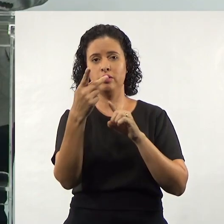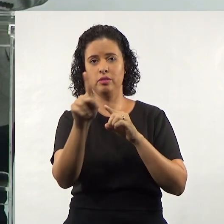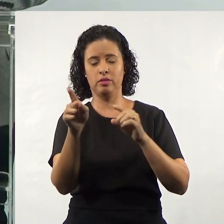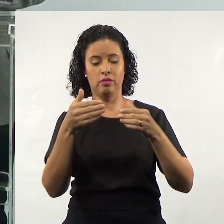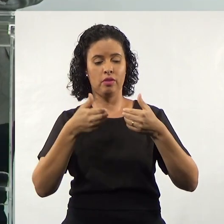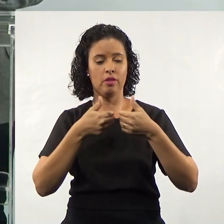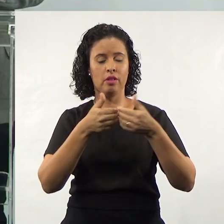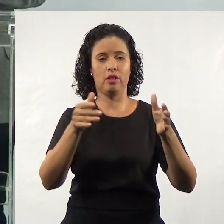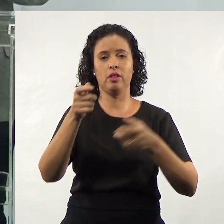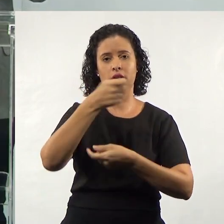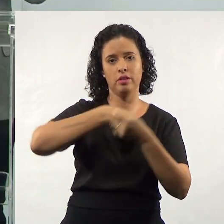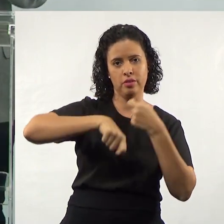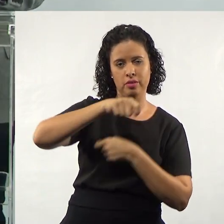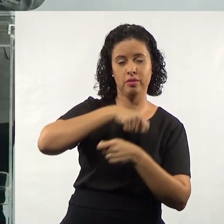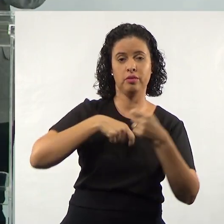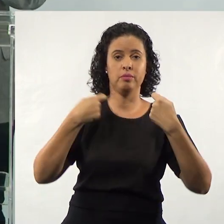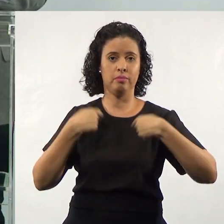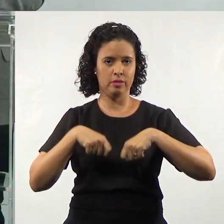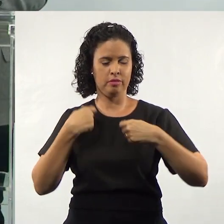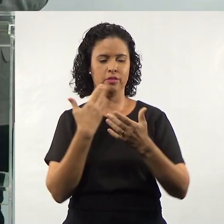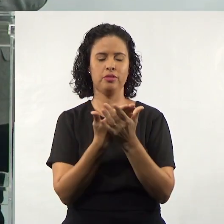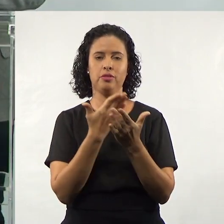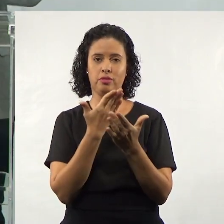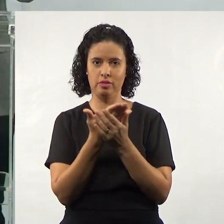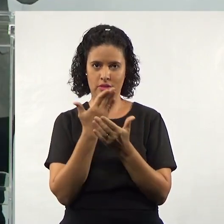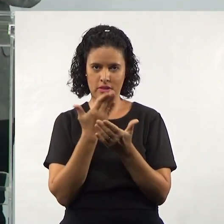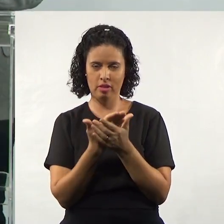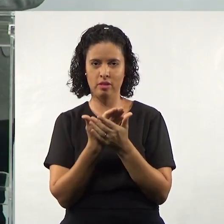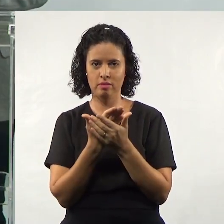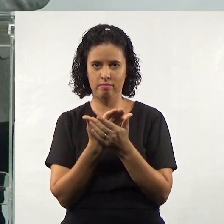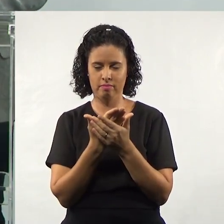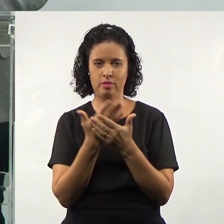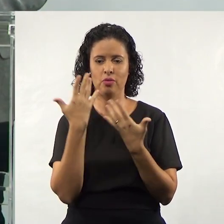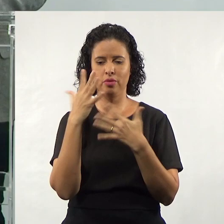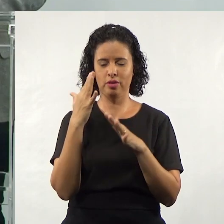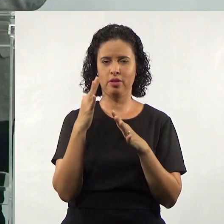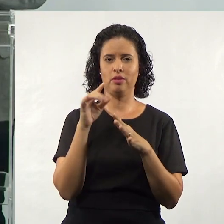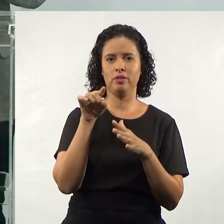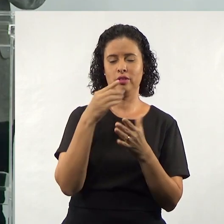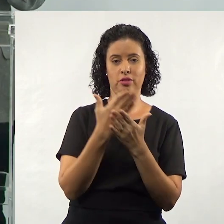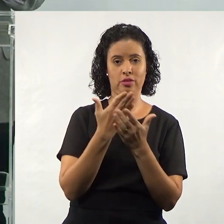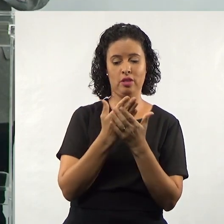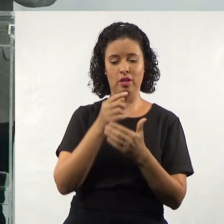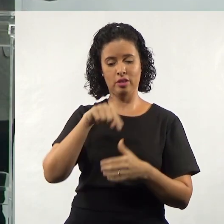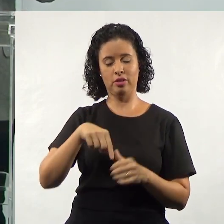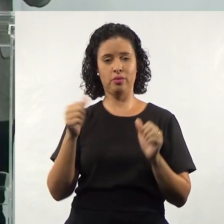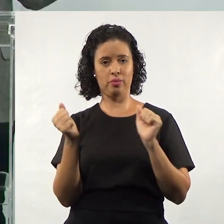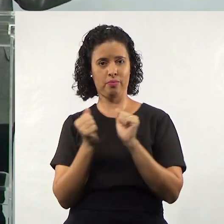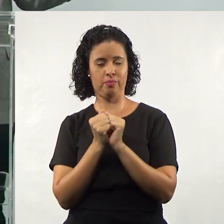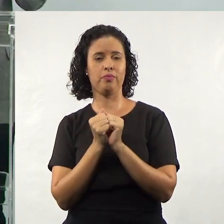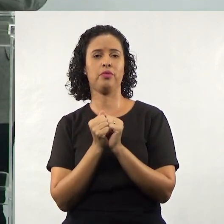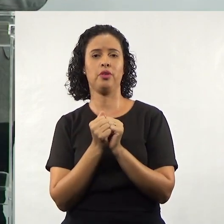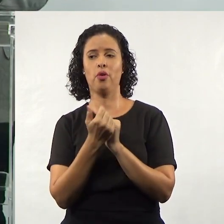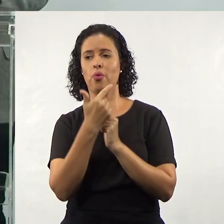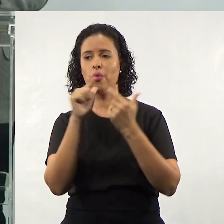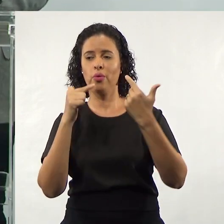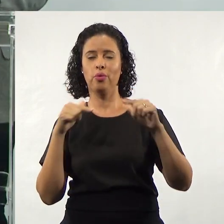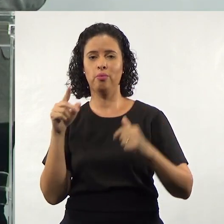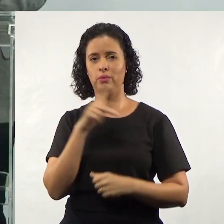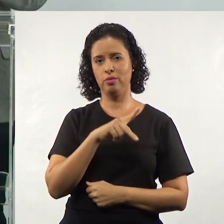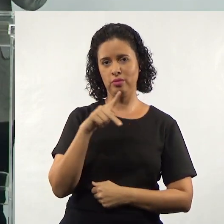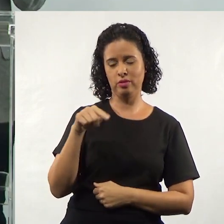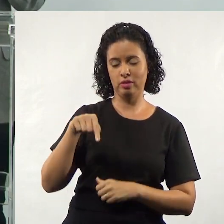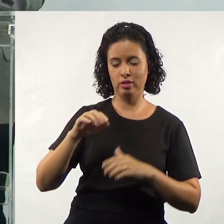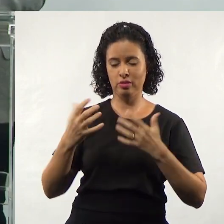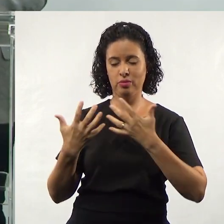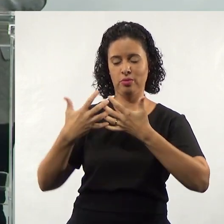próprio negócio, mas olha, precisa estudar. Você já está de parabéns por estar aqui estudando comigo e com outros professores deste